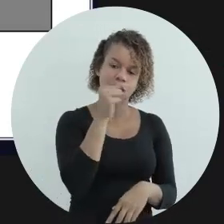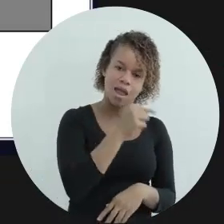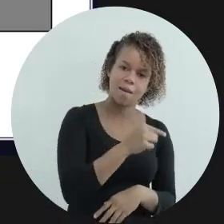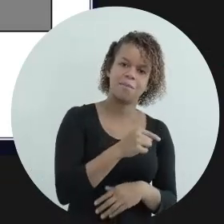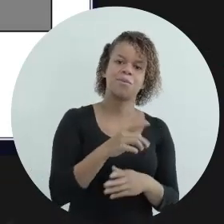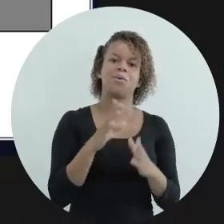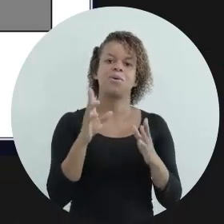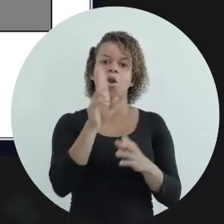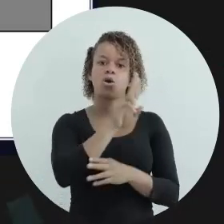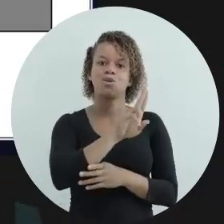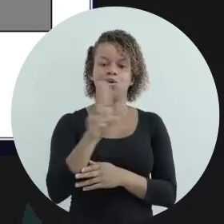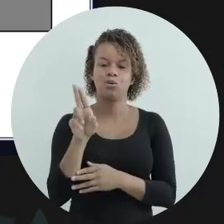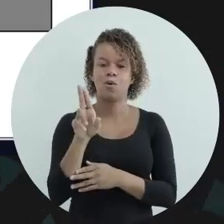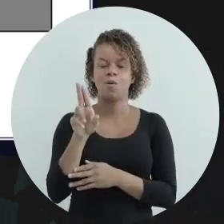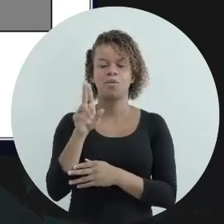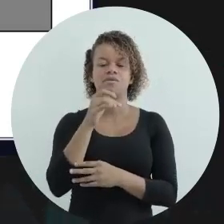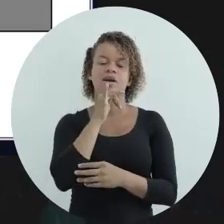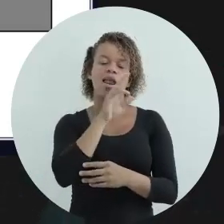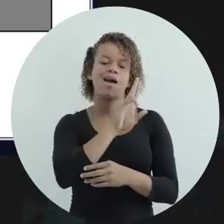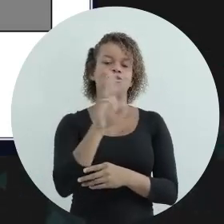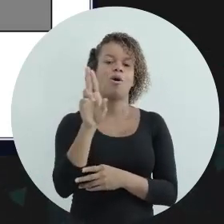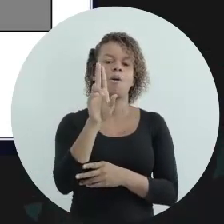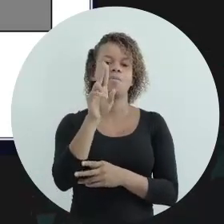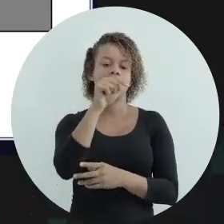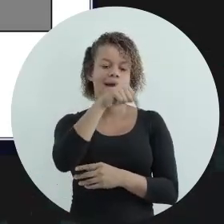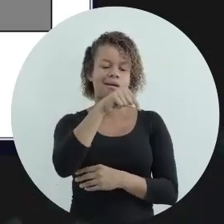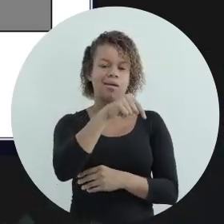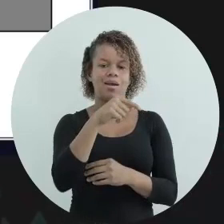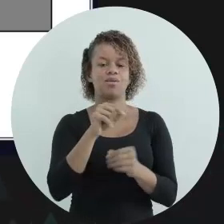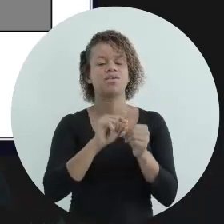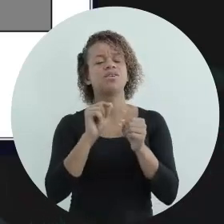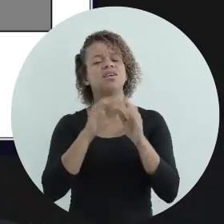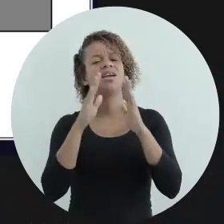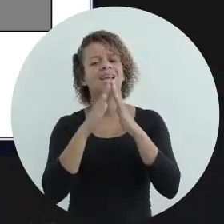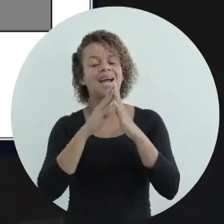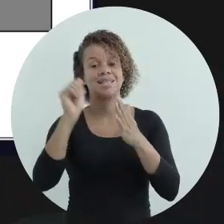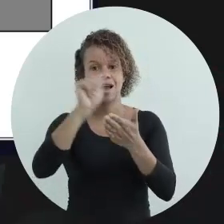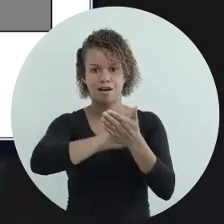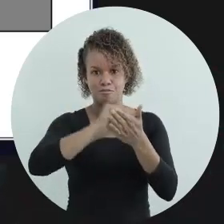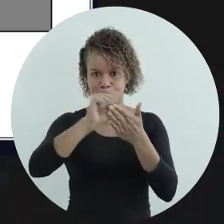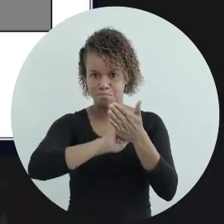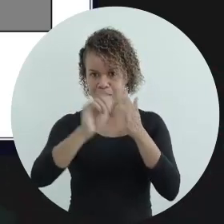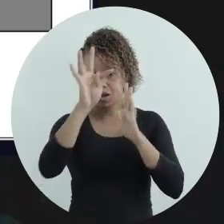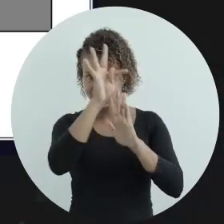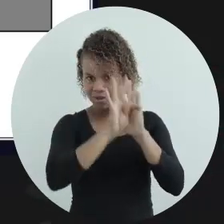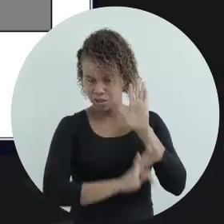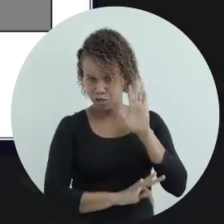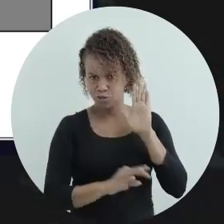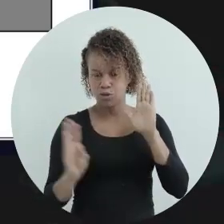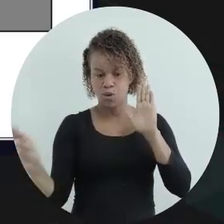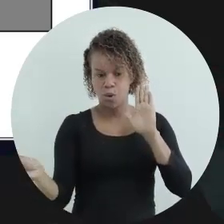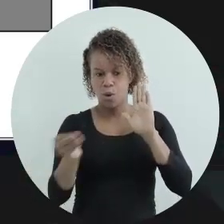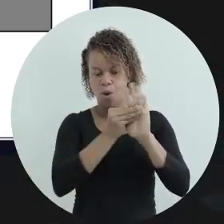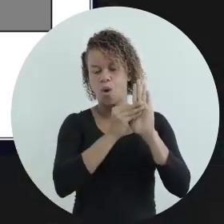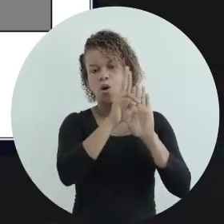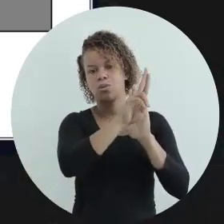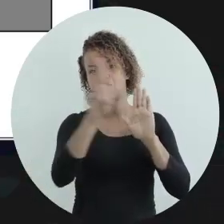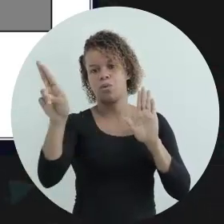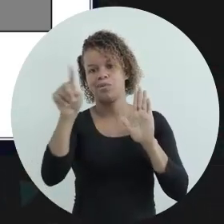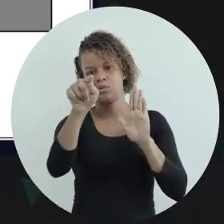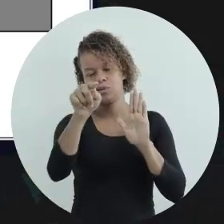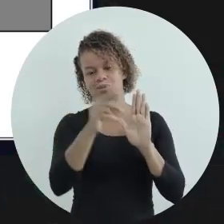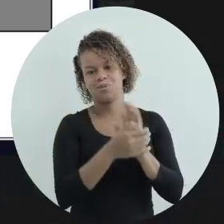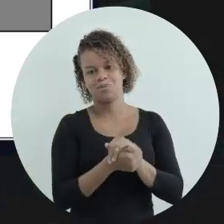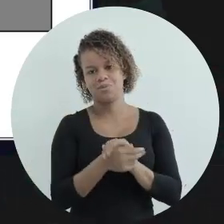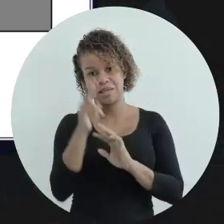aqui. Então o que você vai fazer em casa, né? Você apaga esse texto e coloca o seu nome, certo? Lembre-se de deixar